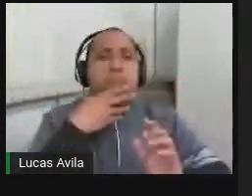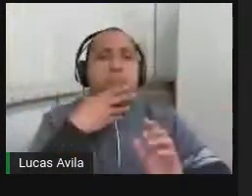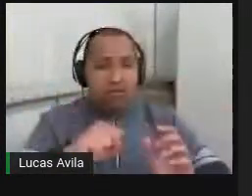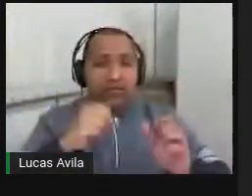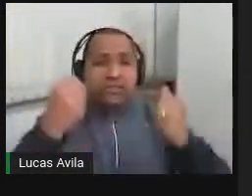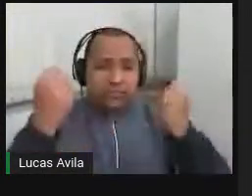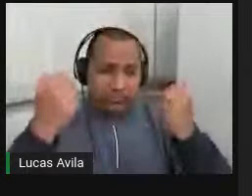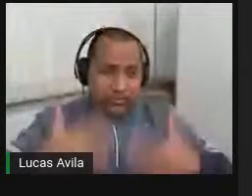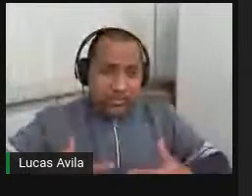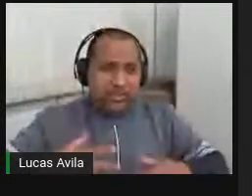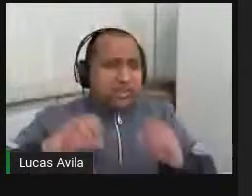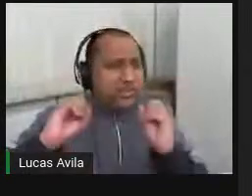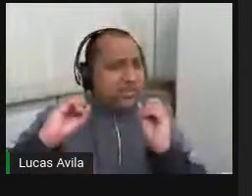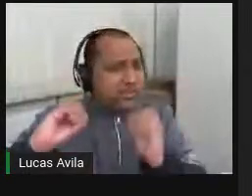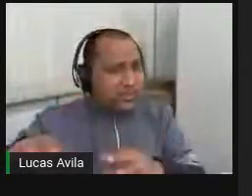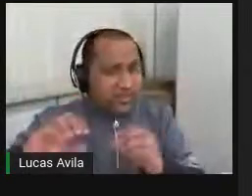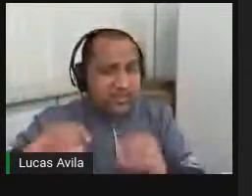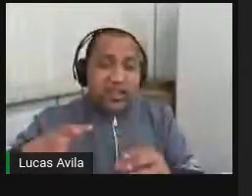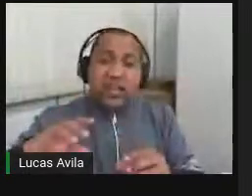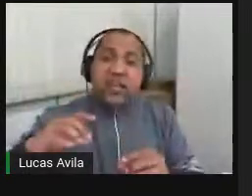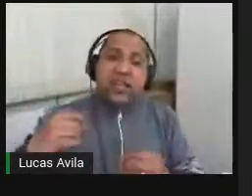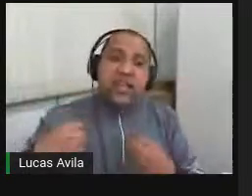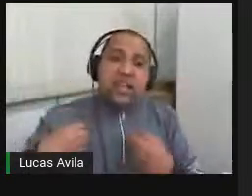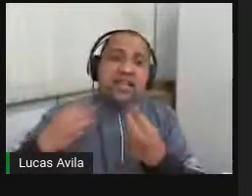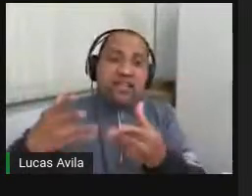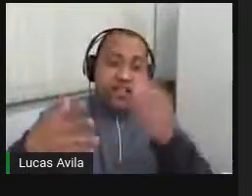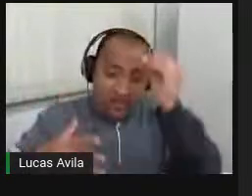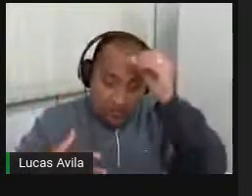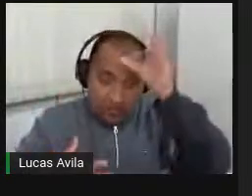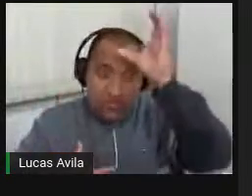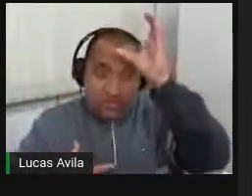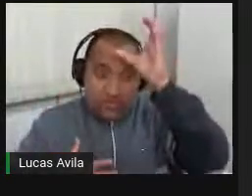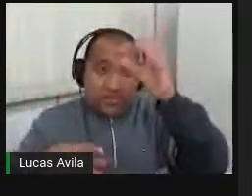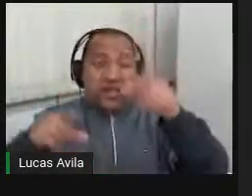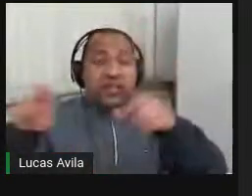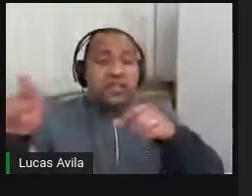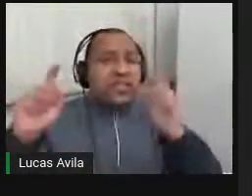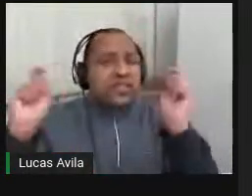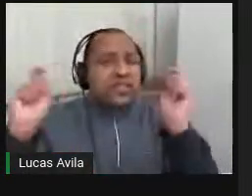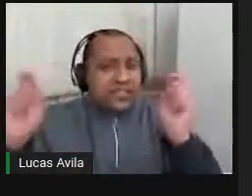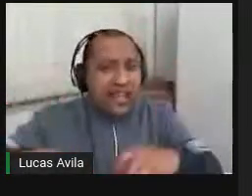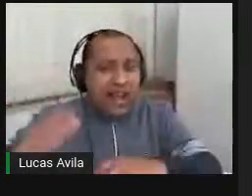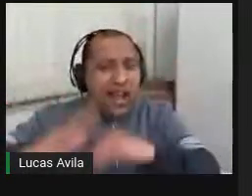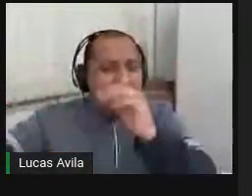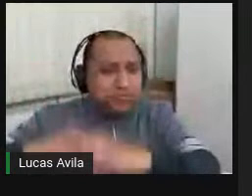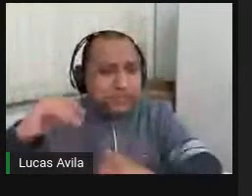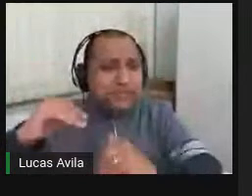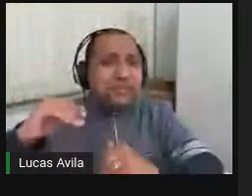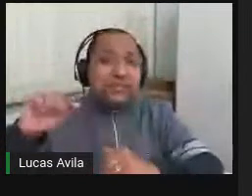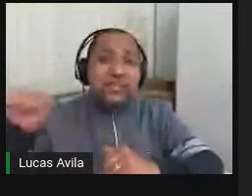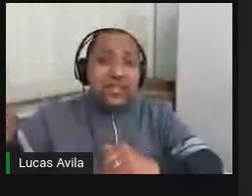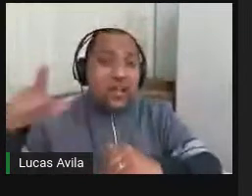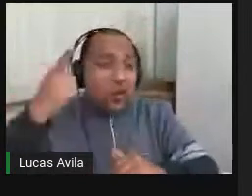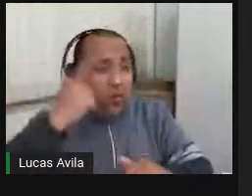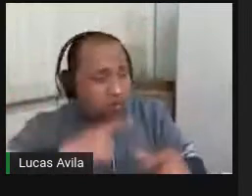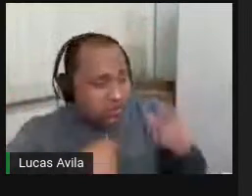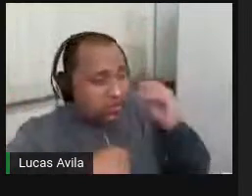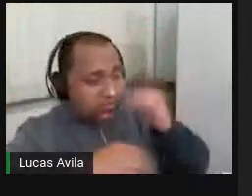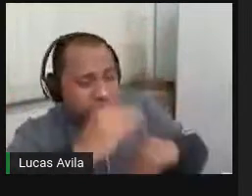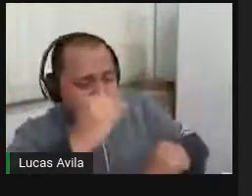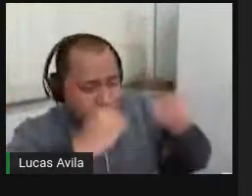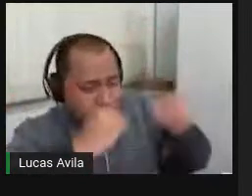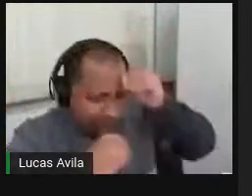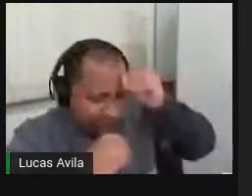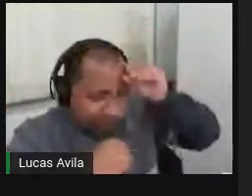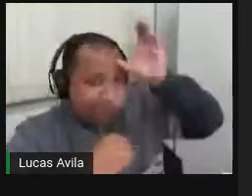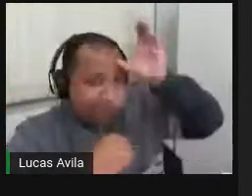Ensinar não é transferir conhecimentos, mas criar as possibilidades para a sua própria educação, própria